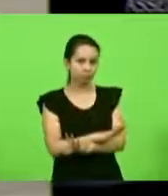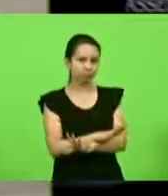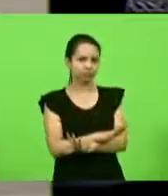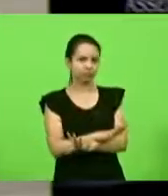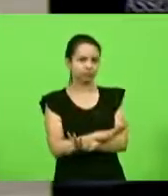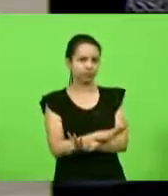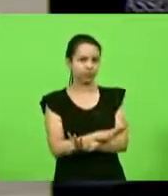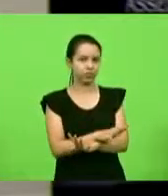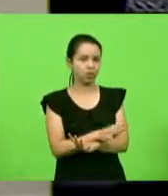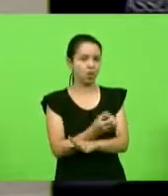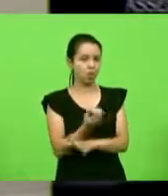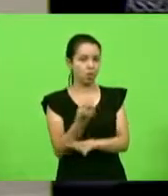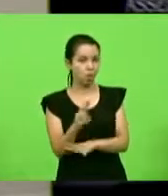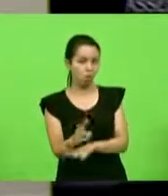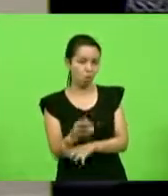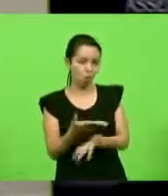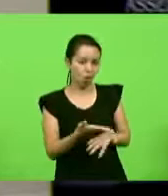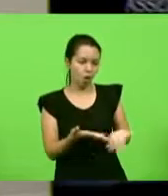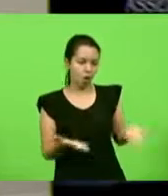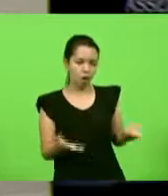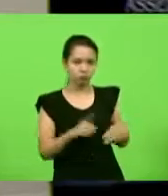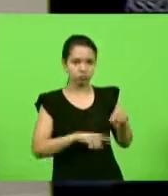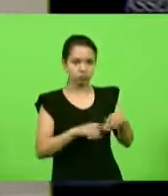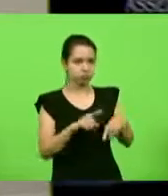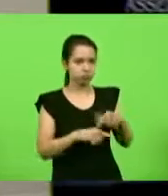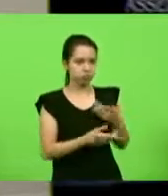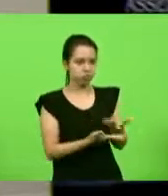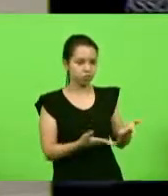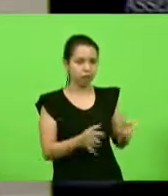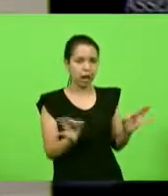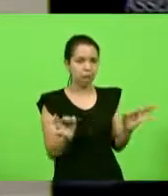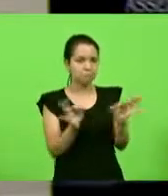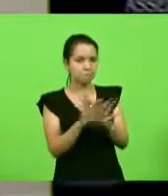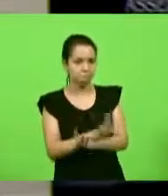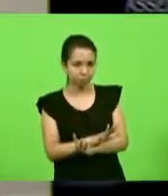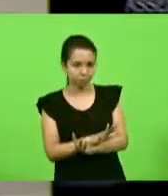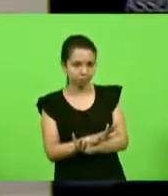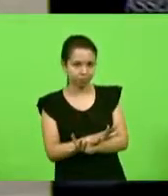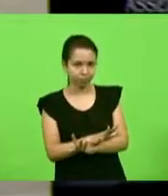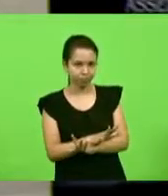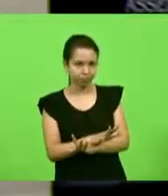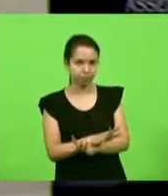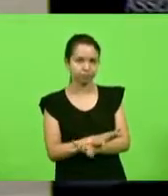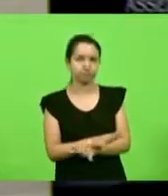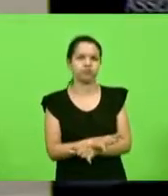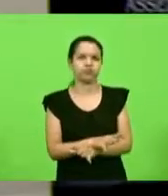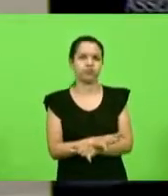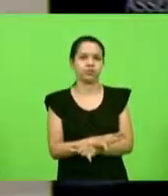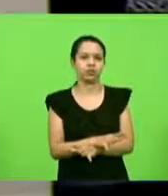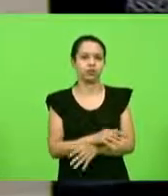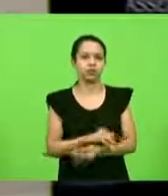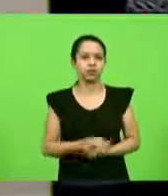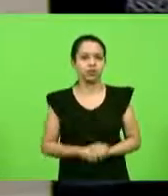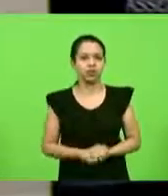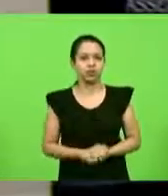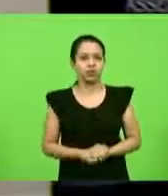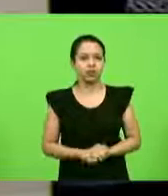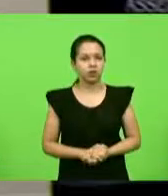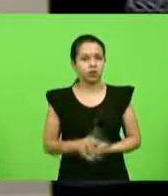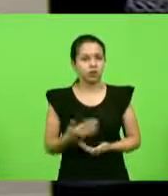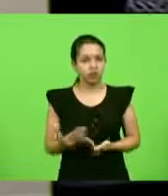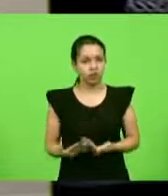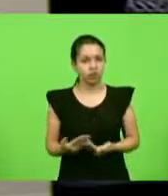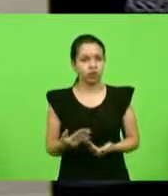ou ataúde, como quer cada um dizer, para que a gente faça o